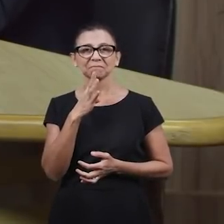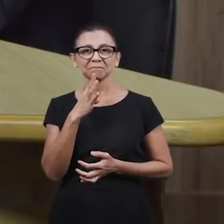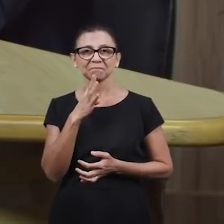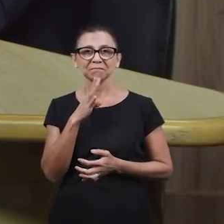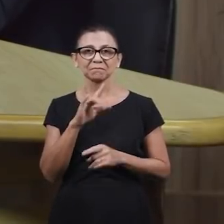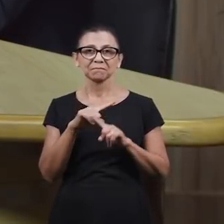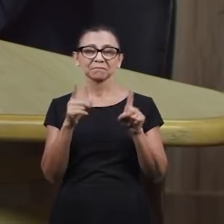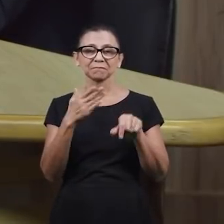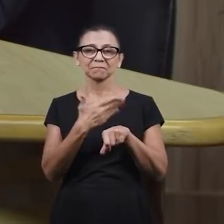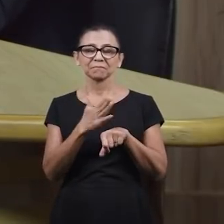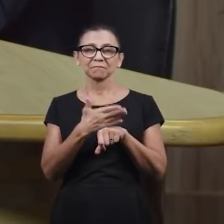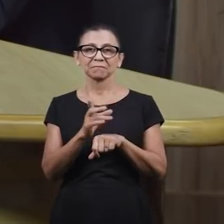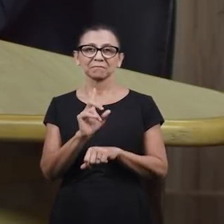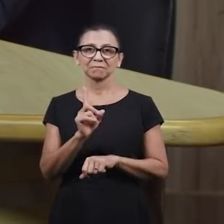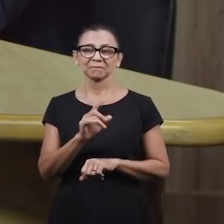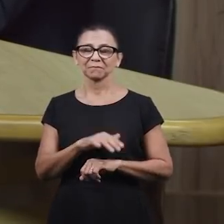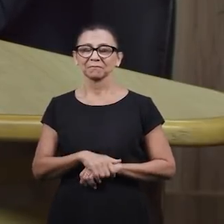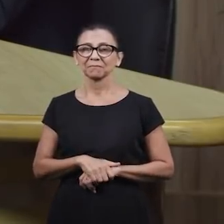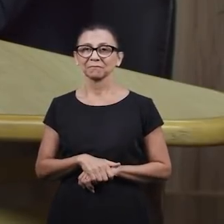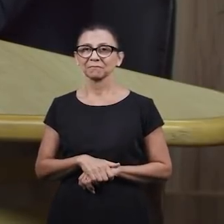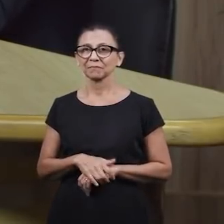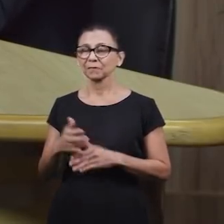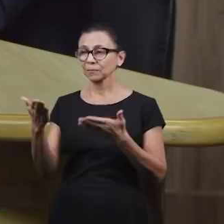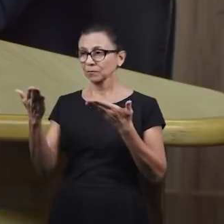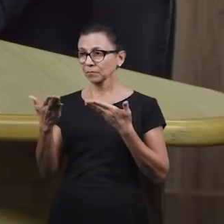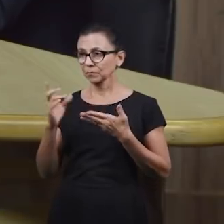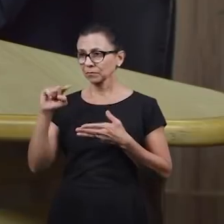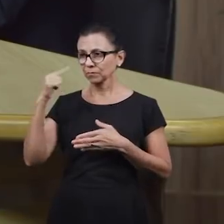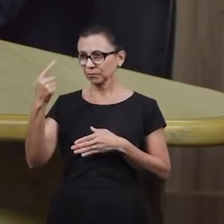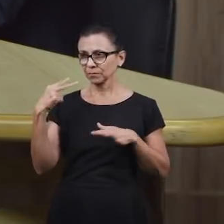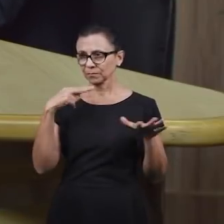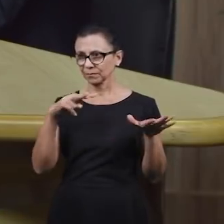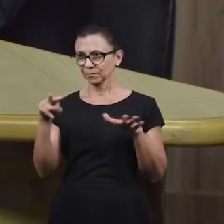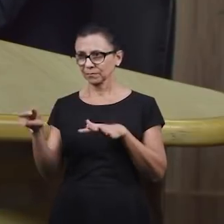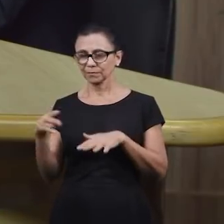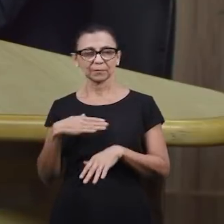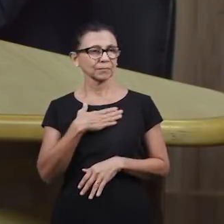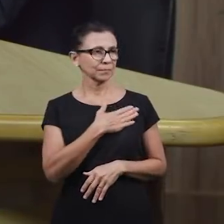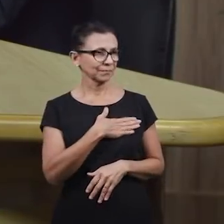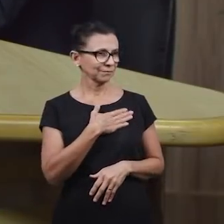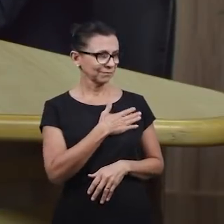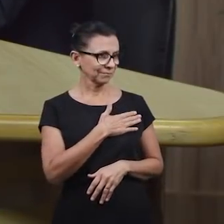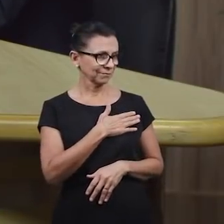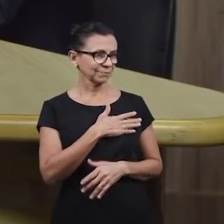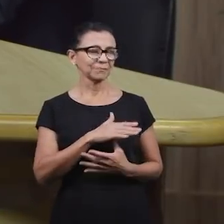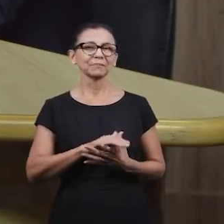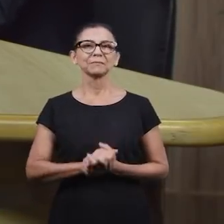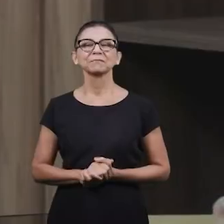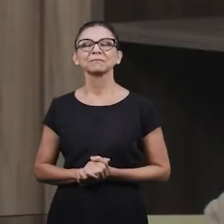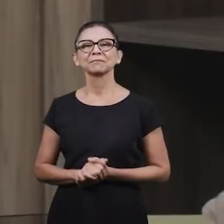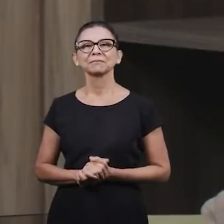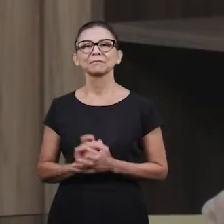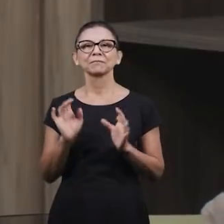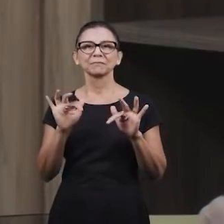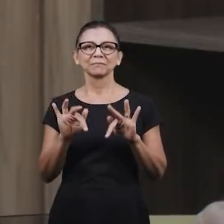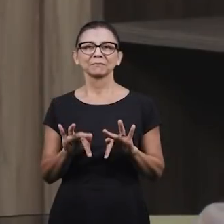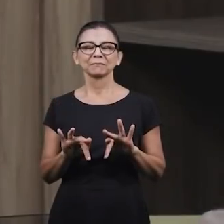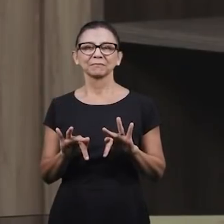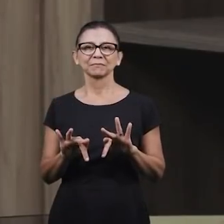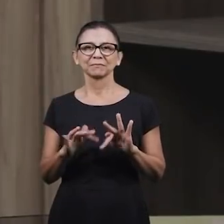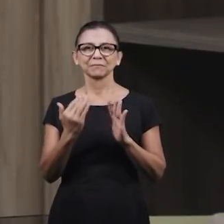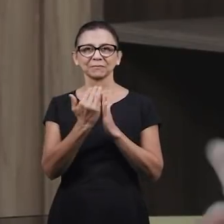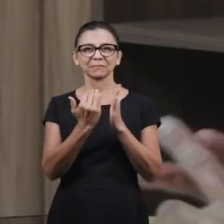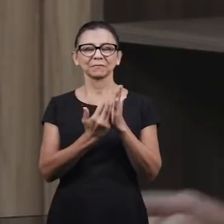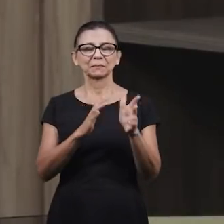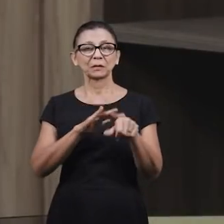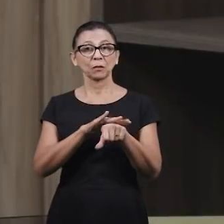assunto. Eu já aproveito para deixar o convite para estarmos juntos na próxima semana. Será um prazer. Muito bem. Obrigado. Maurílio, obrigado. Eu que agradeço. Muito bem, estamos chegando então ao final